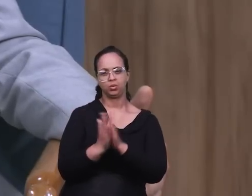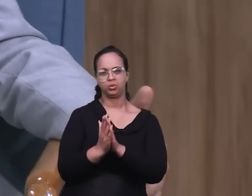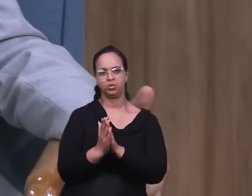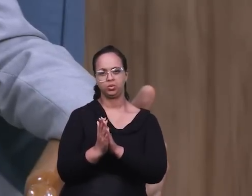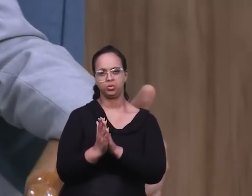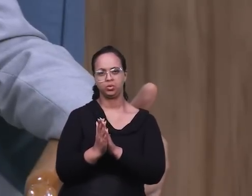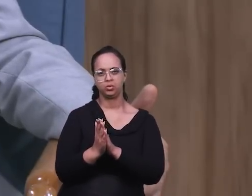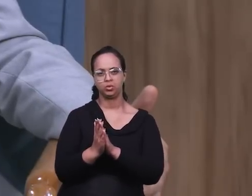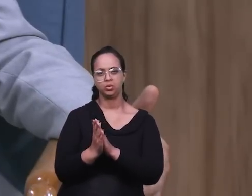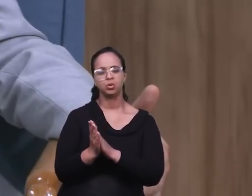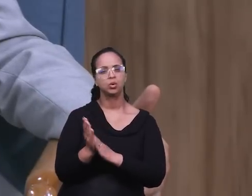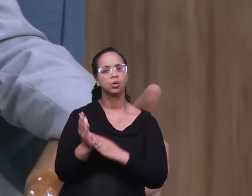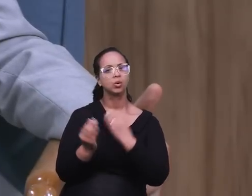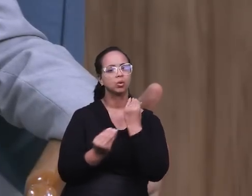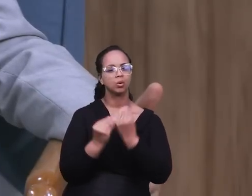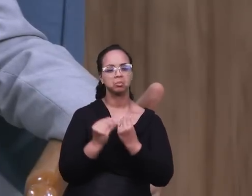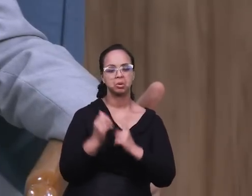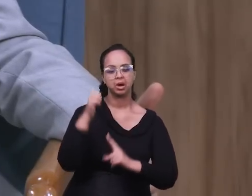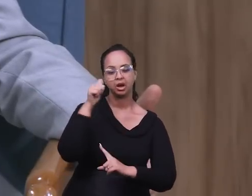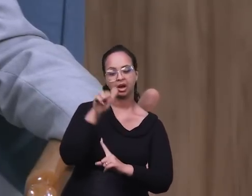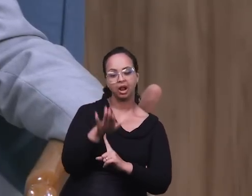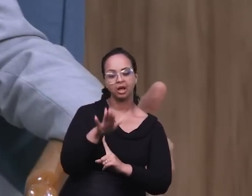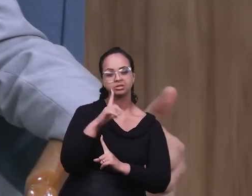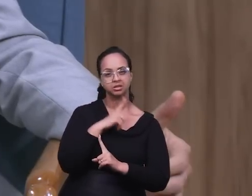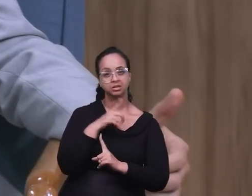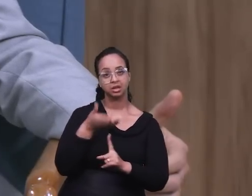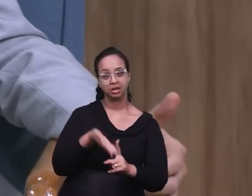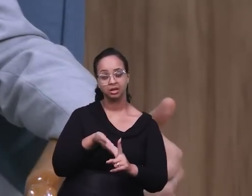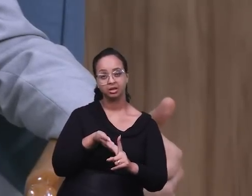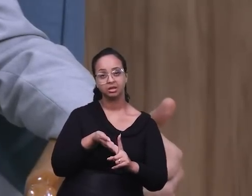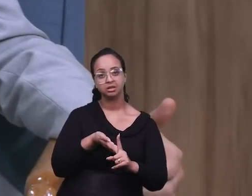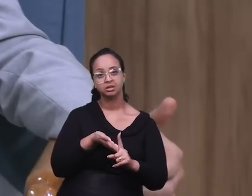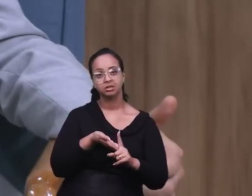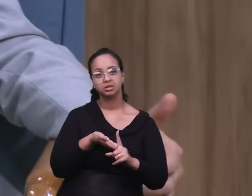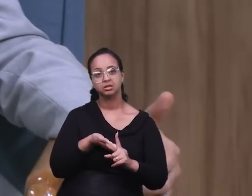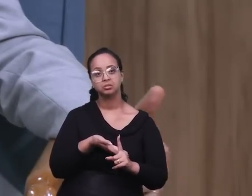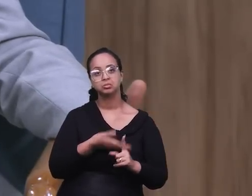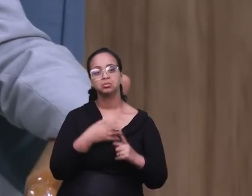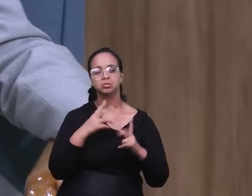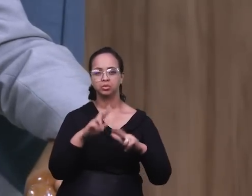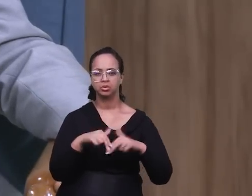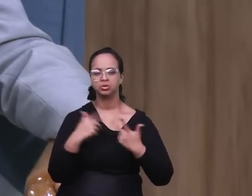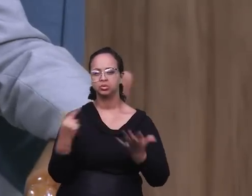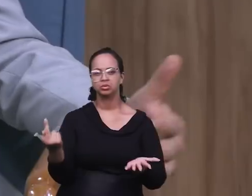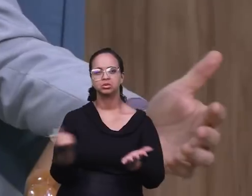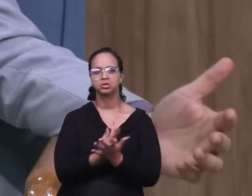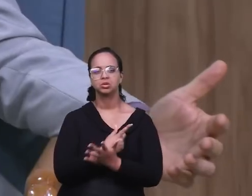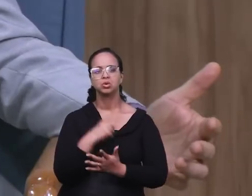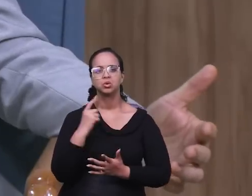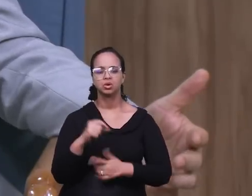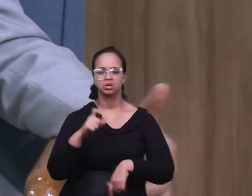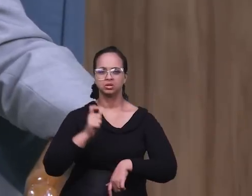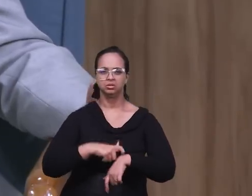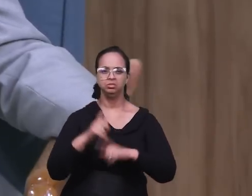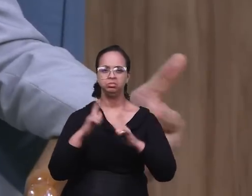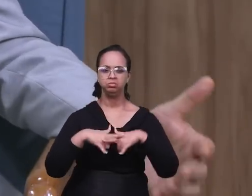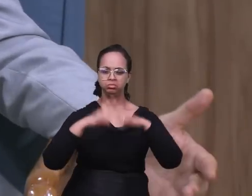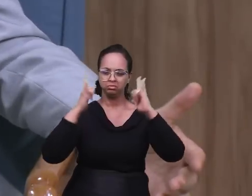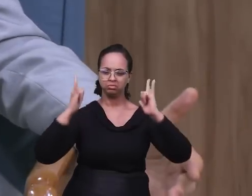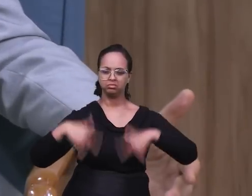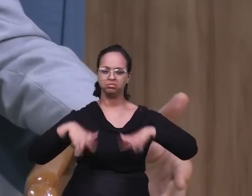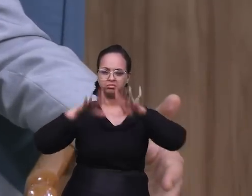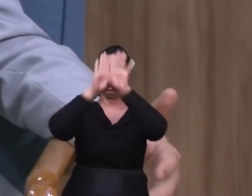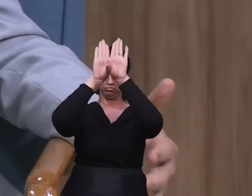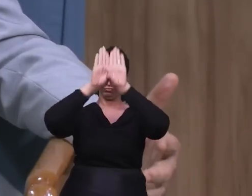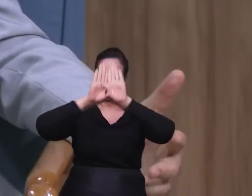oração, que através dela a graça nos alcança, ali o véu do templo se rasga de alto a baixo quando